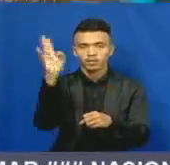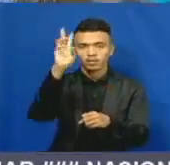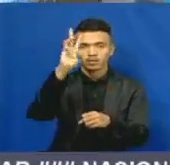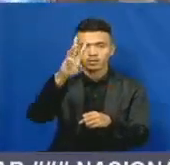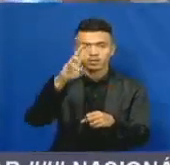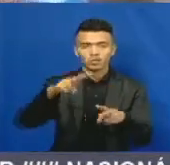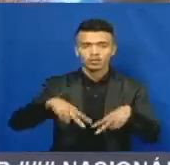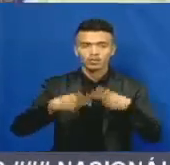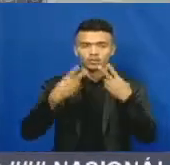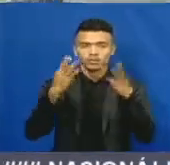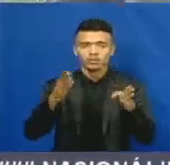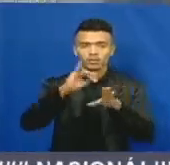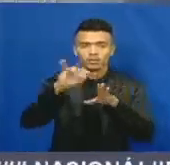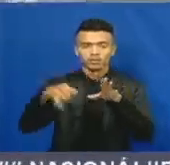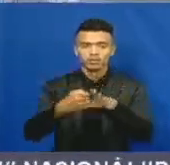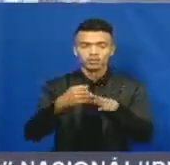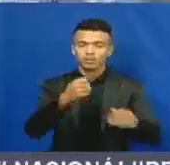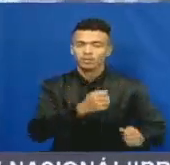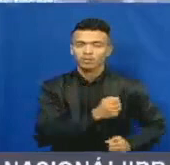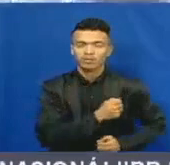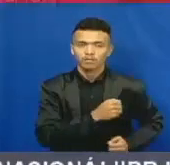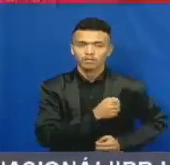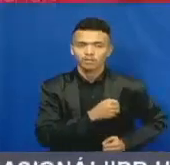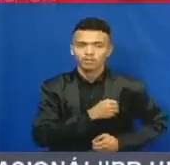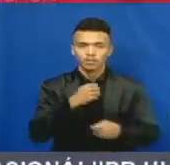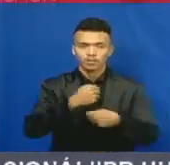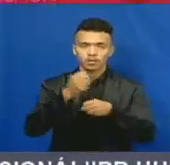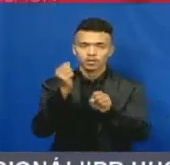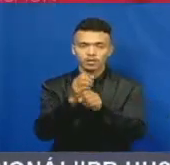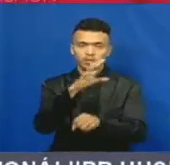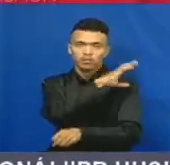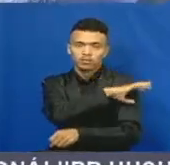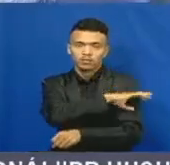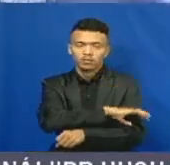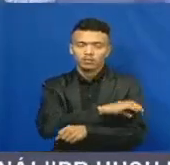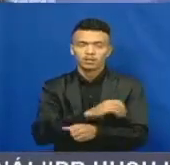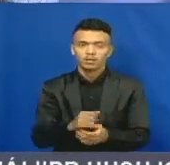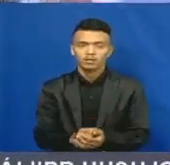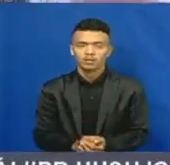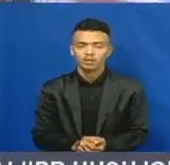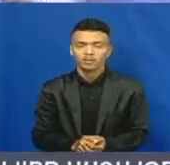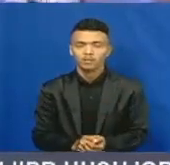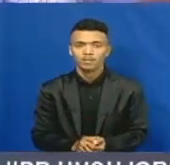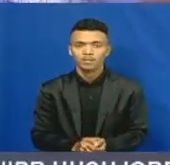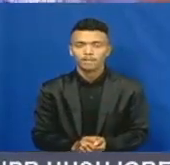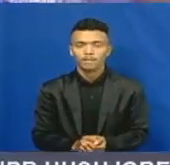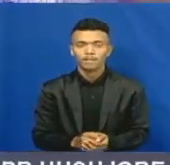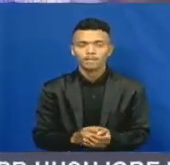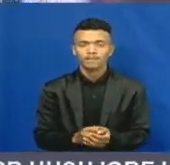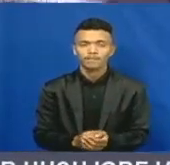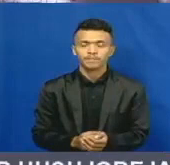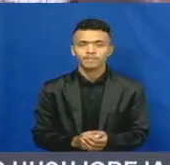no saudoso envolve e a força autodefesa, onde halo segurança ba comite zona costeria leste,